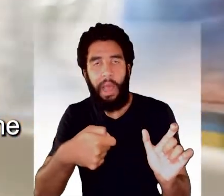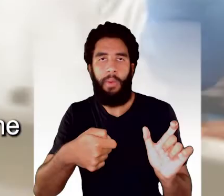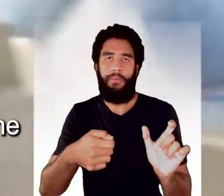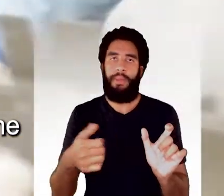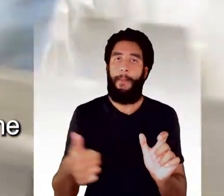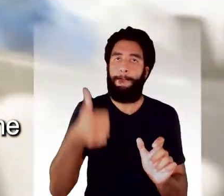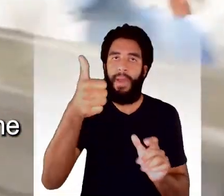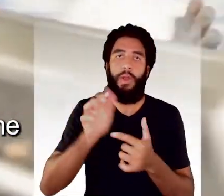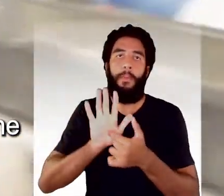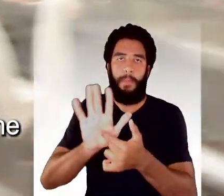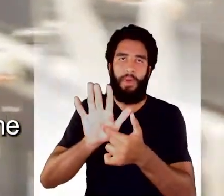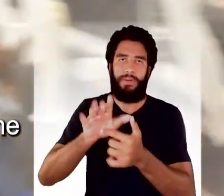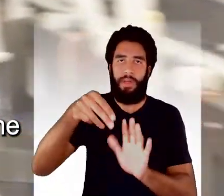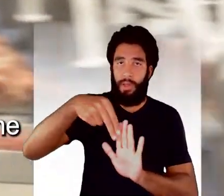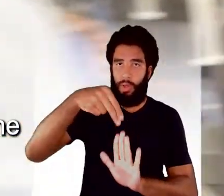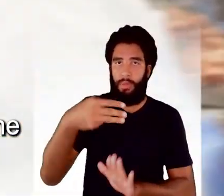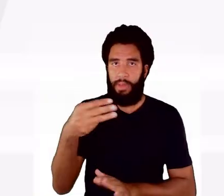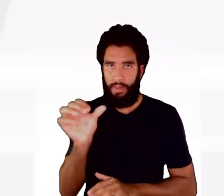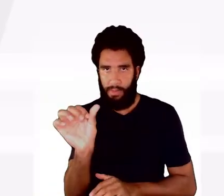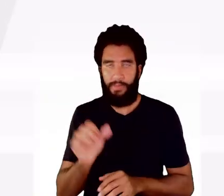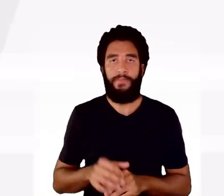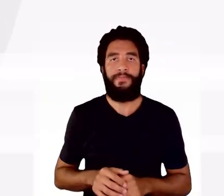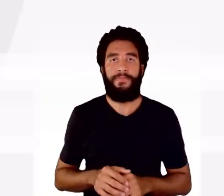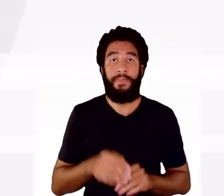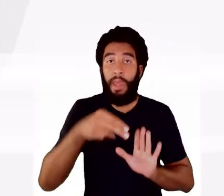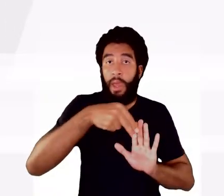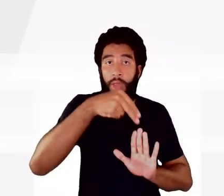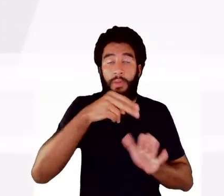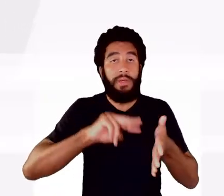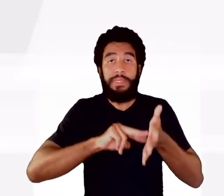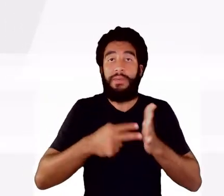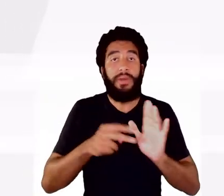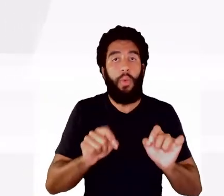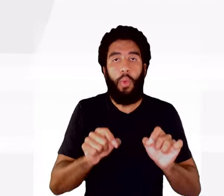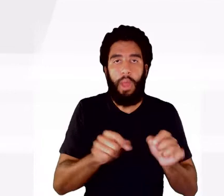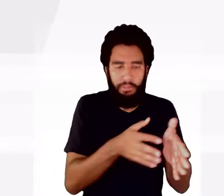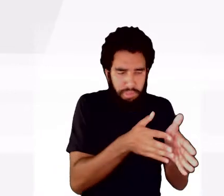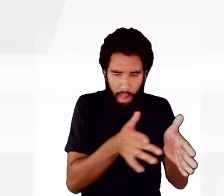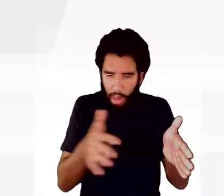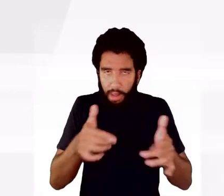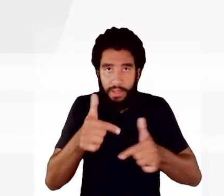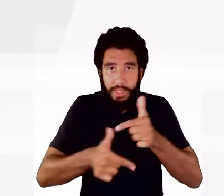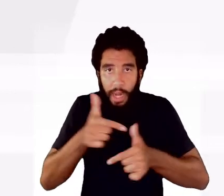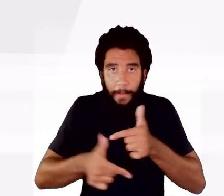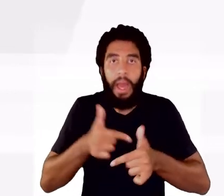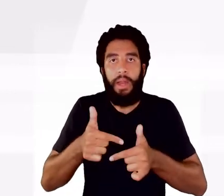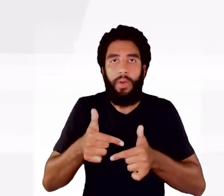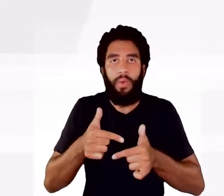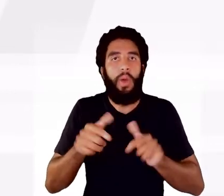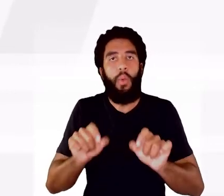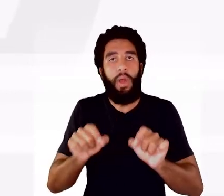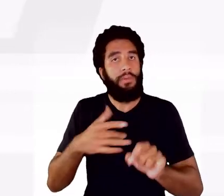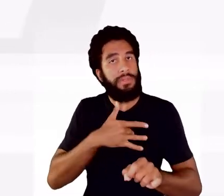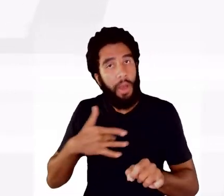os benefícios desencadeados pela norma. A NR ela é a humanização da linha de produção. É a pessoa